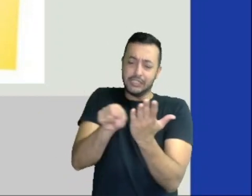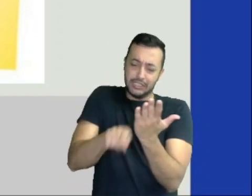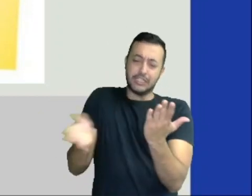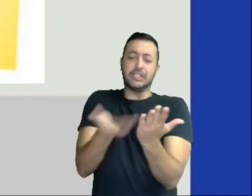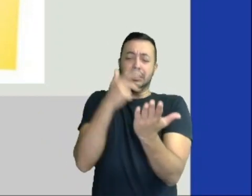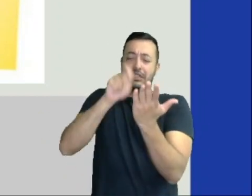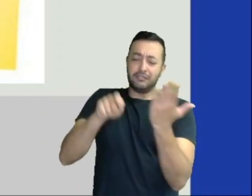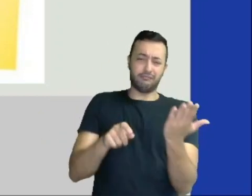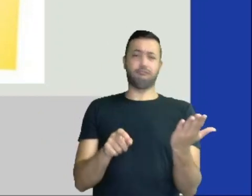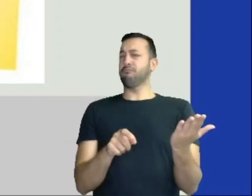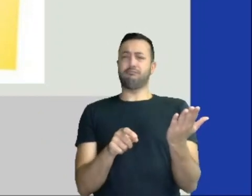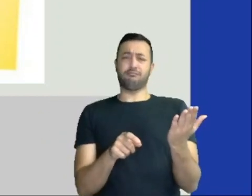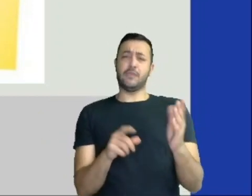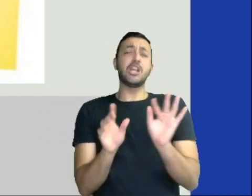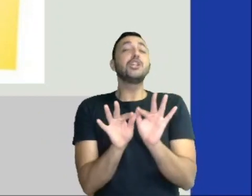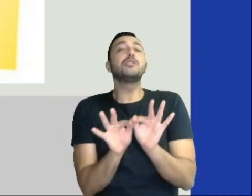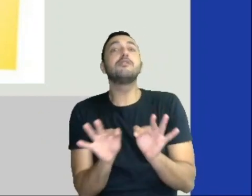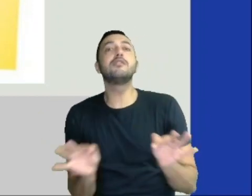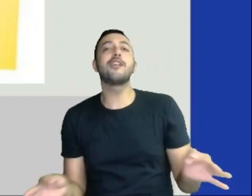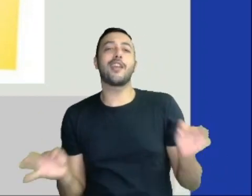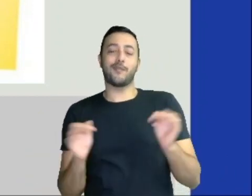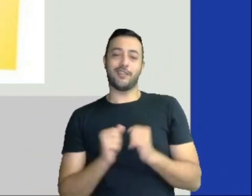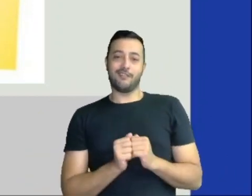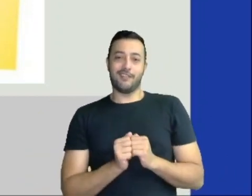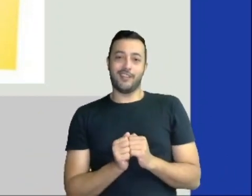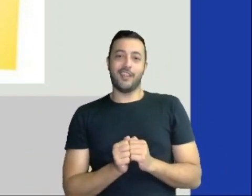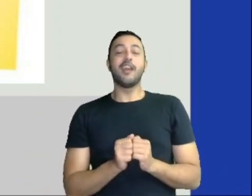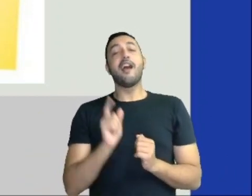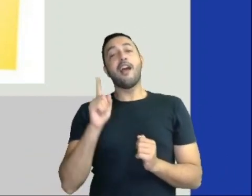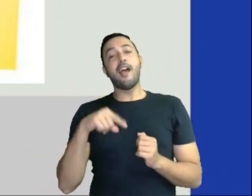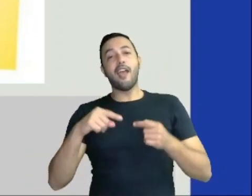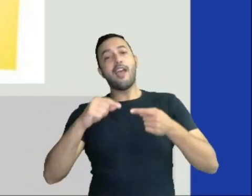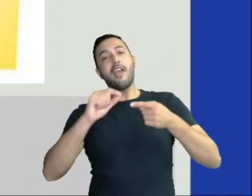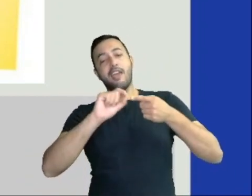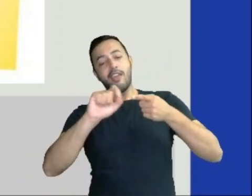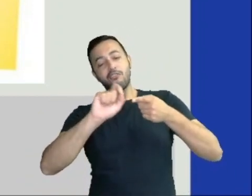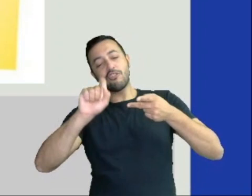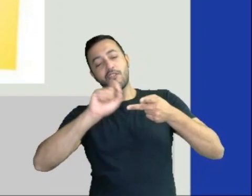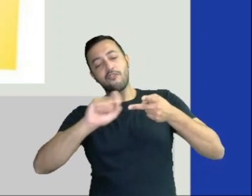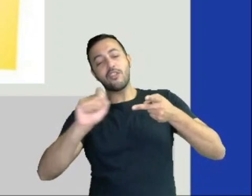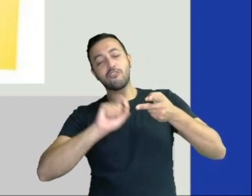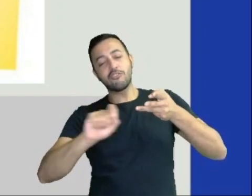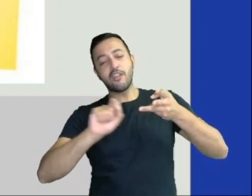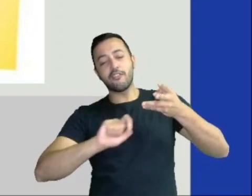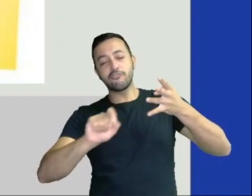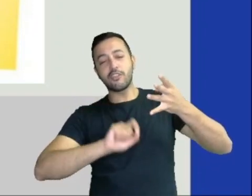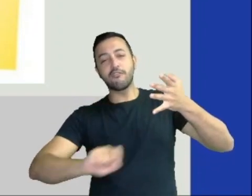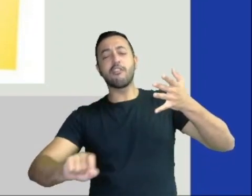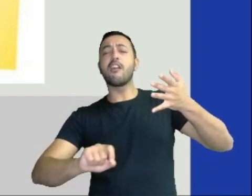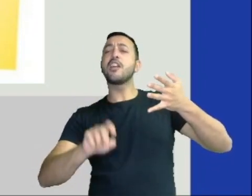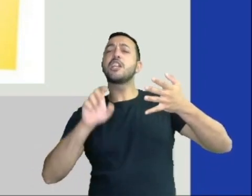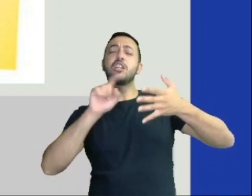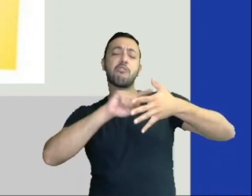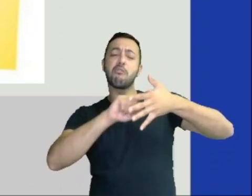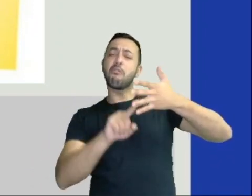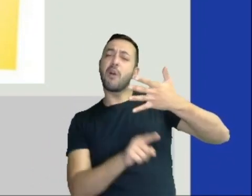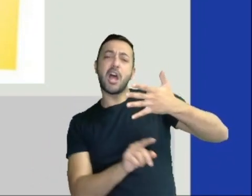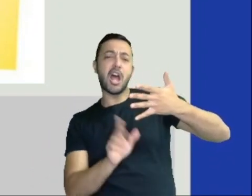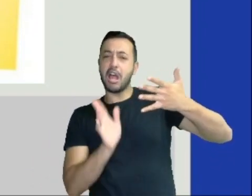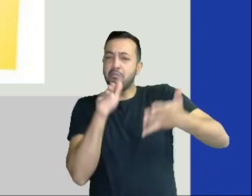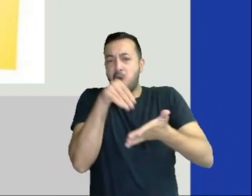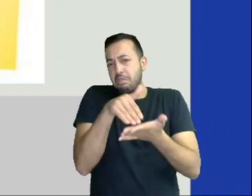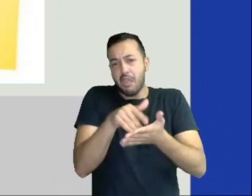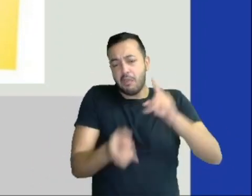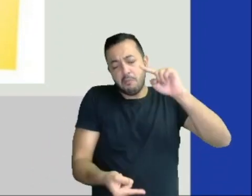geralmente a gente vai usar para o bilhete né cinco linhas seis linhas macho é um texto curto